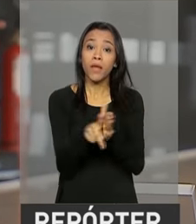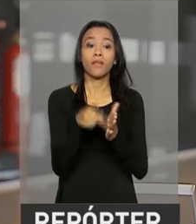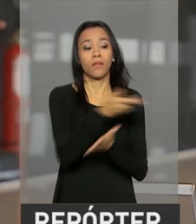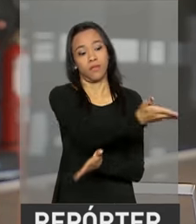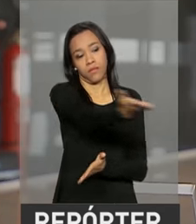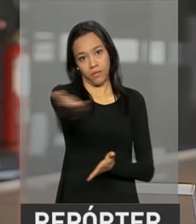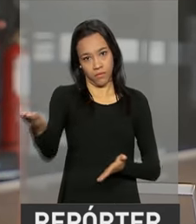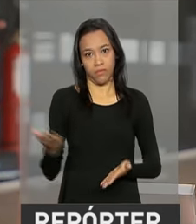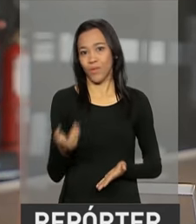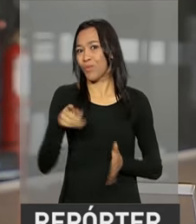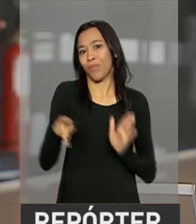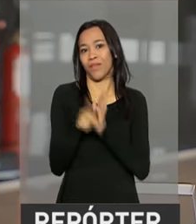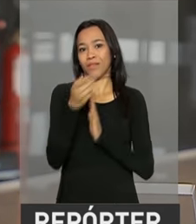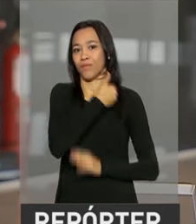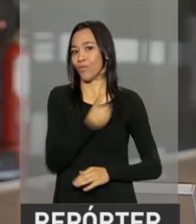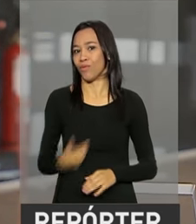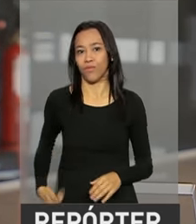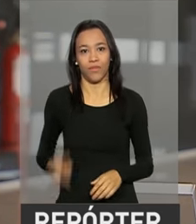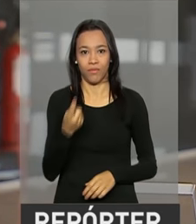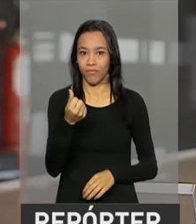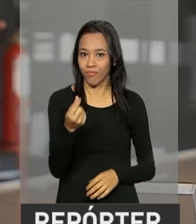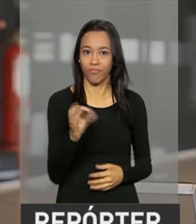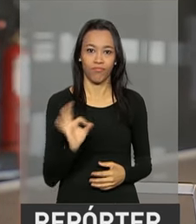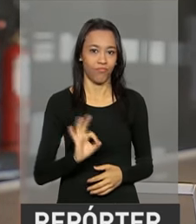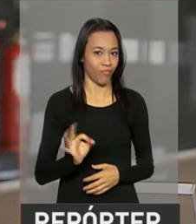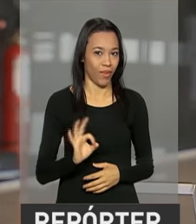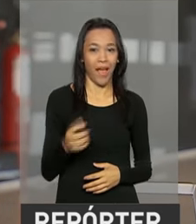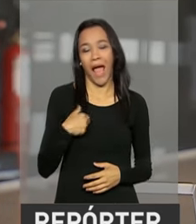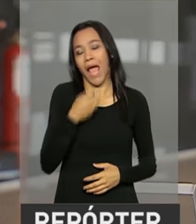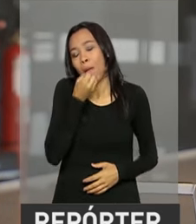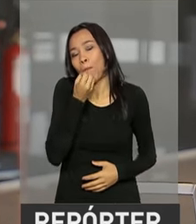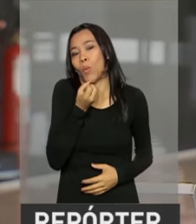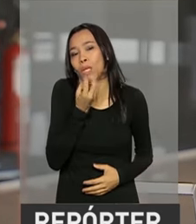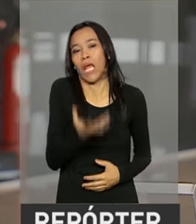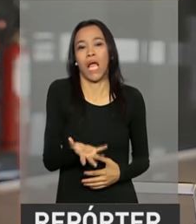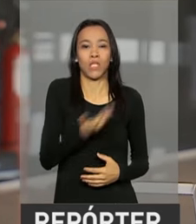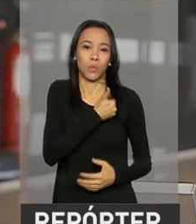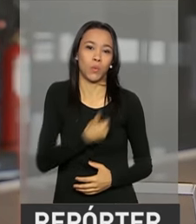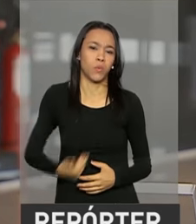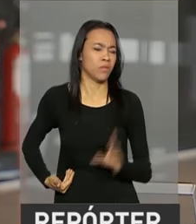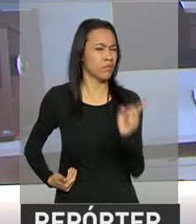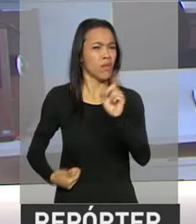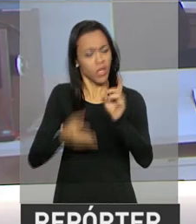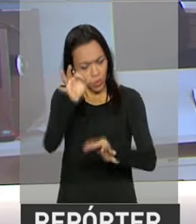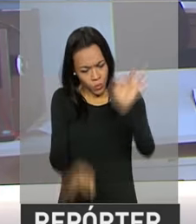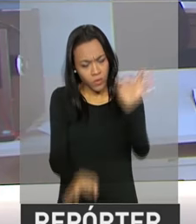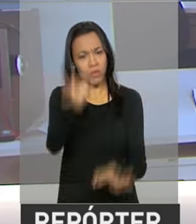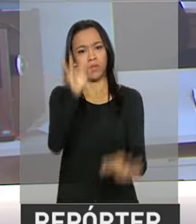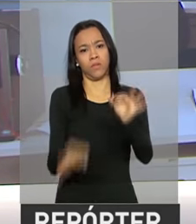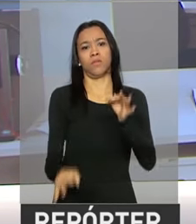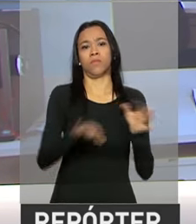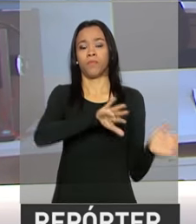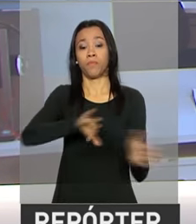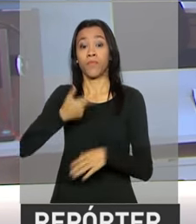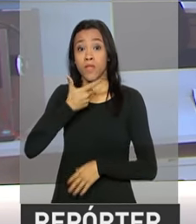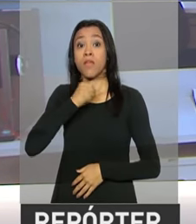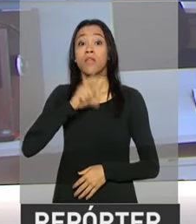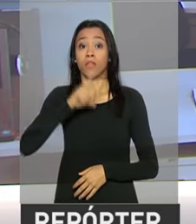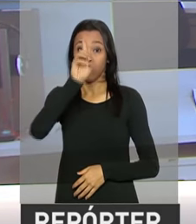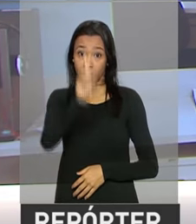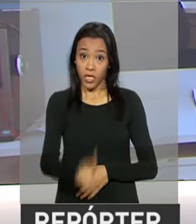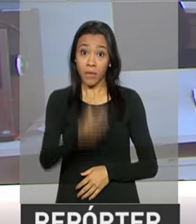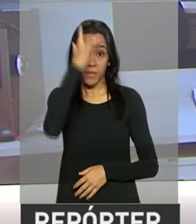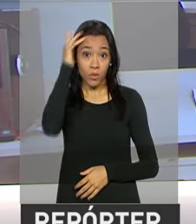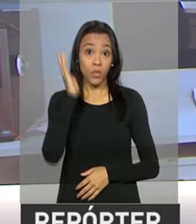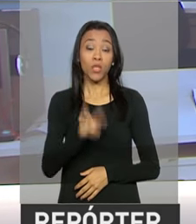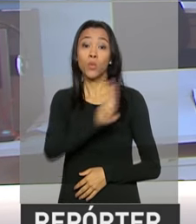então não dá para considerar como gesto de bondade, é um gesto de justiça. Tem direito a receber o benefício quem